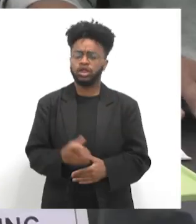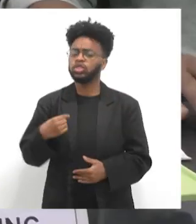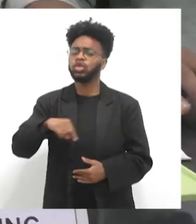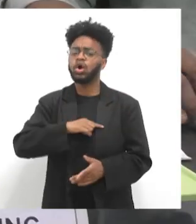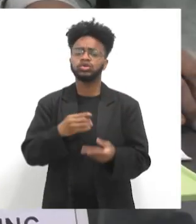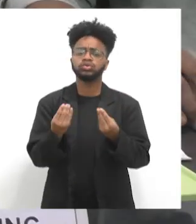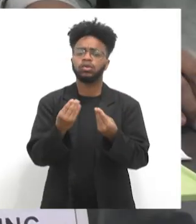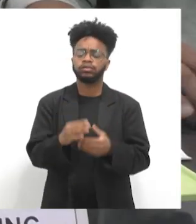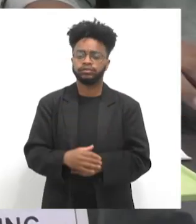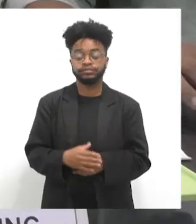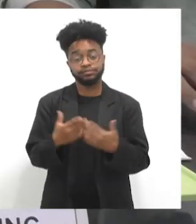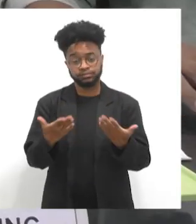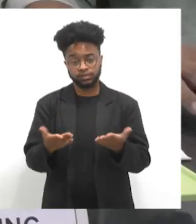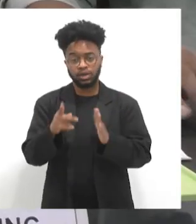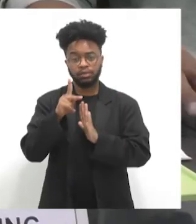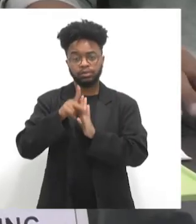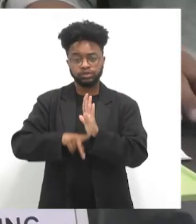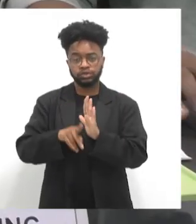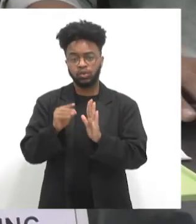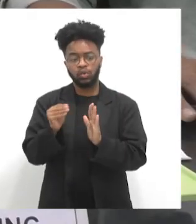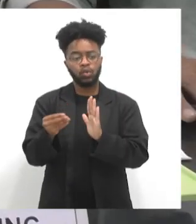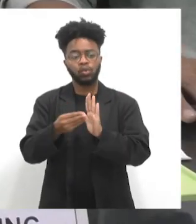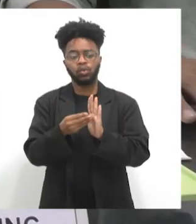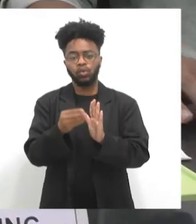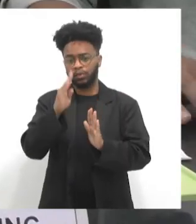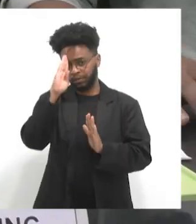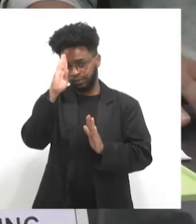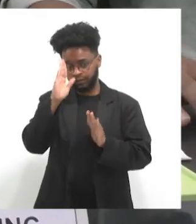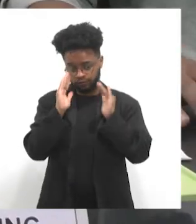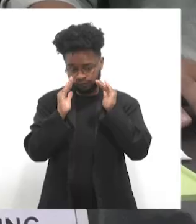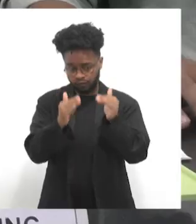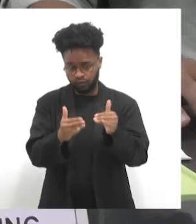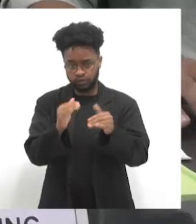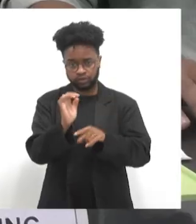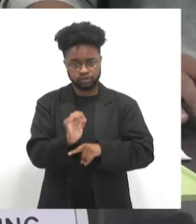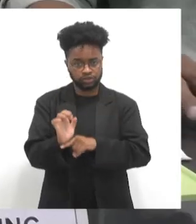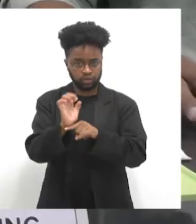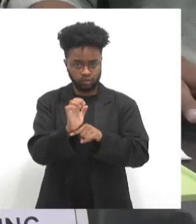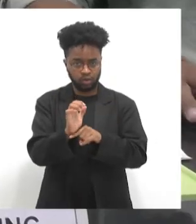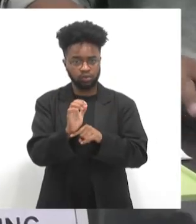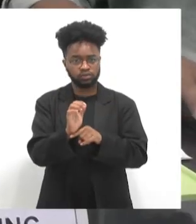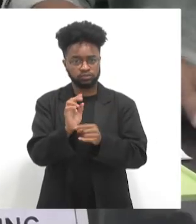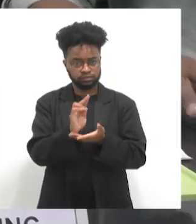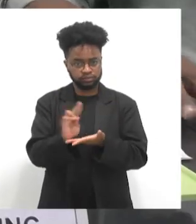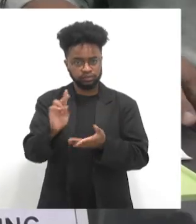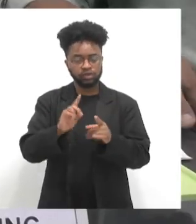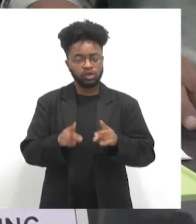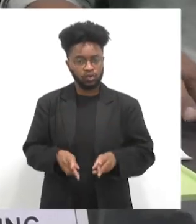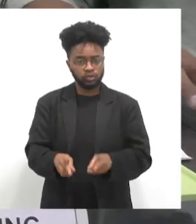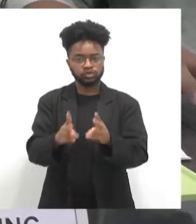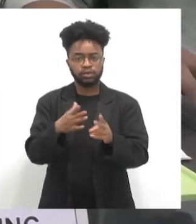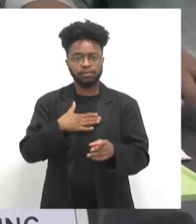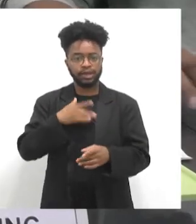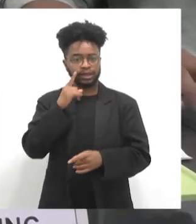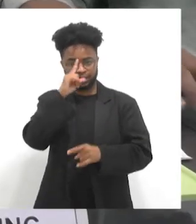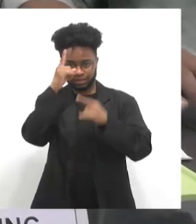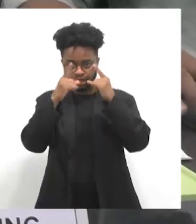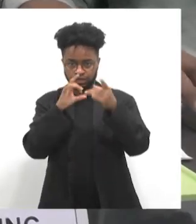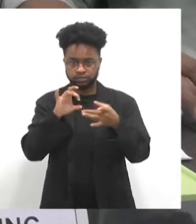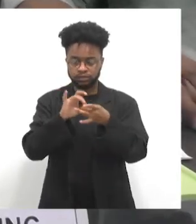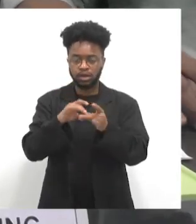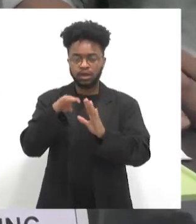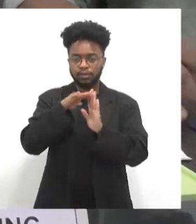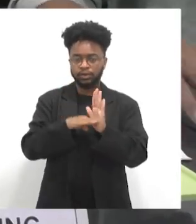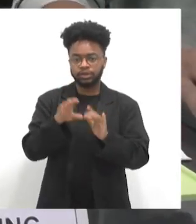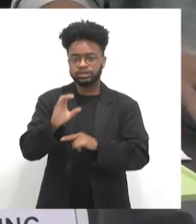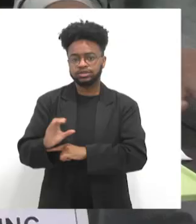nós? Então, o projeto colocou a prioridade para as estaduais, manteve a minha ideia de casar com os programas científicos